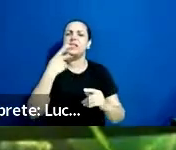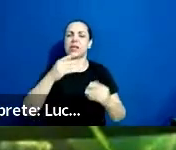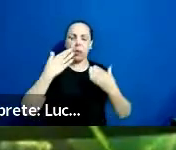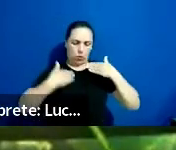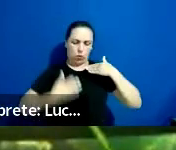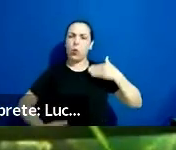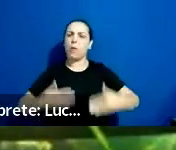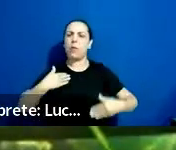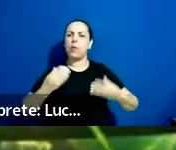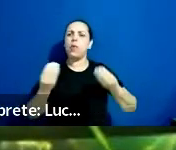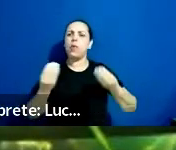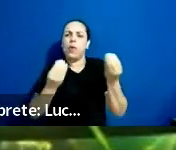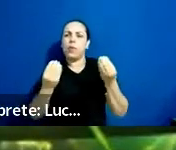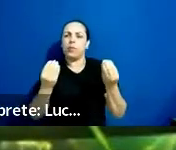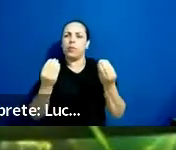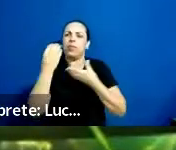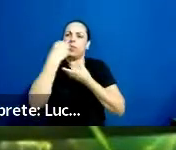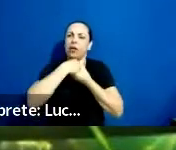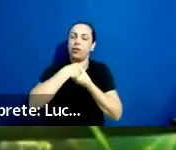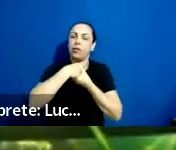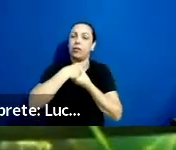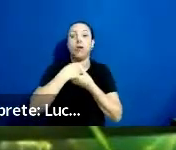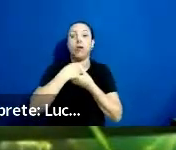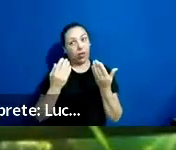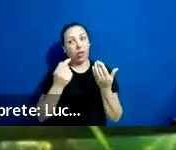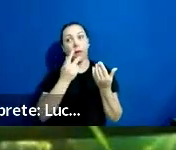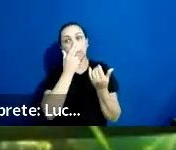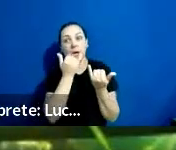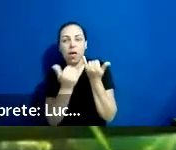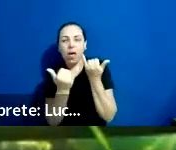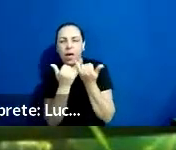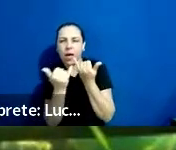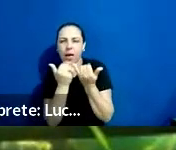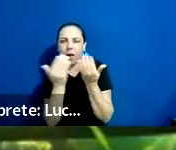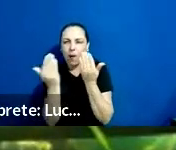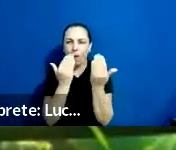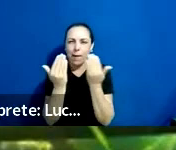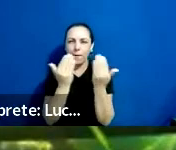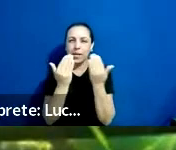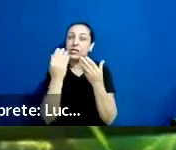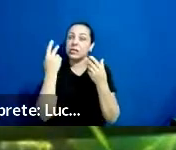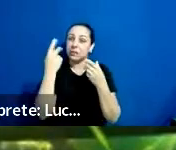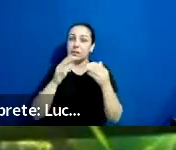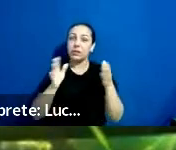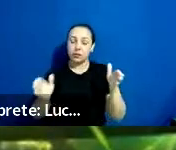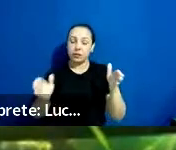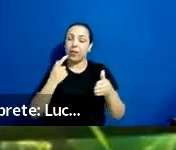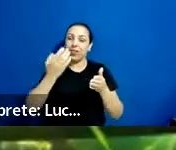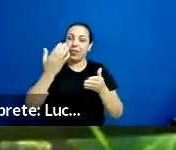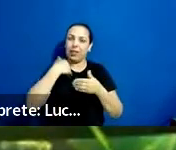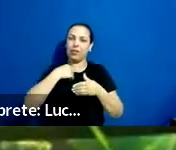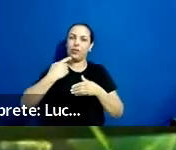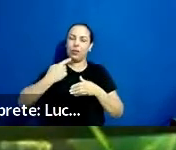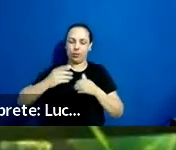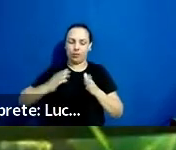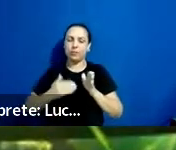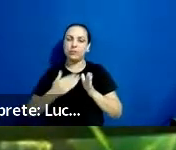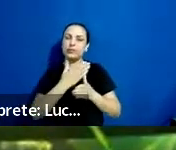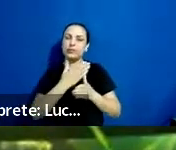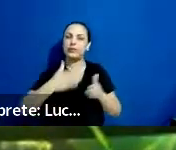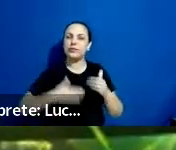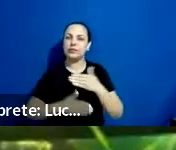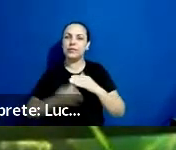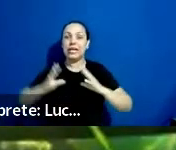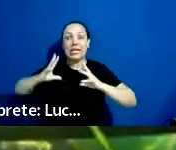nosso corpo é como se fosse um aquário. A gente tem água no cérebro, a gente tem água no intestino, a gente tem